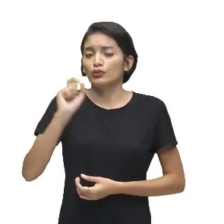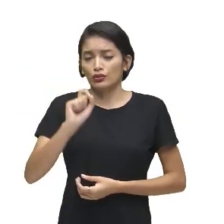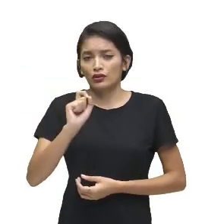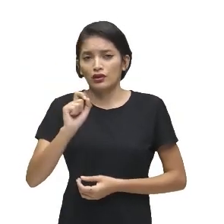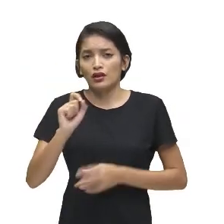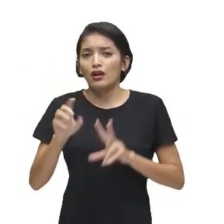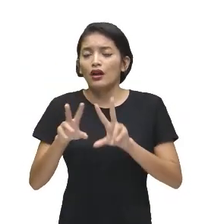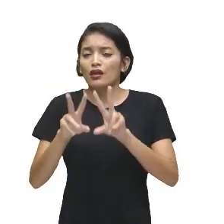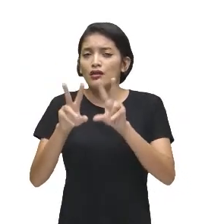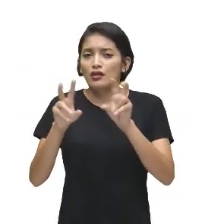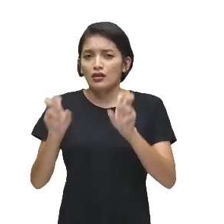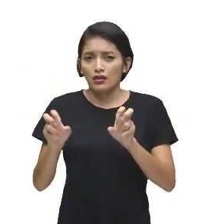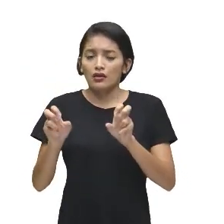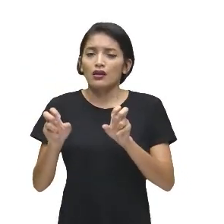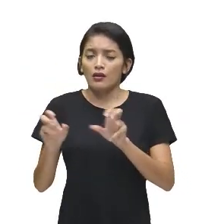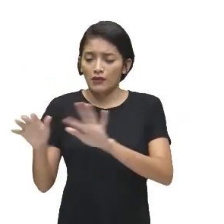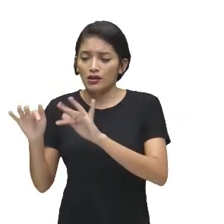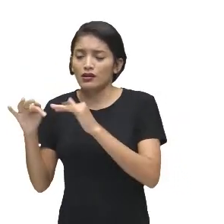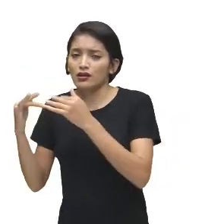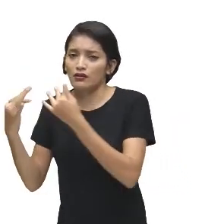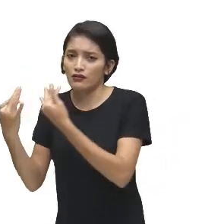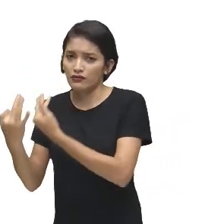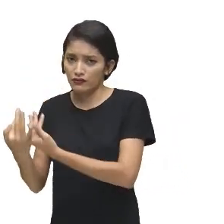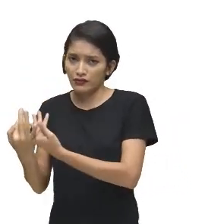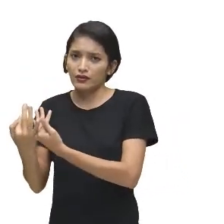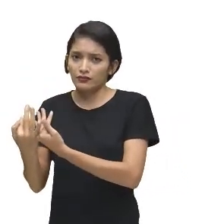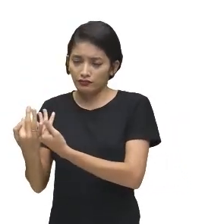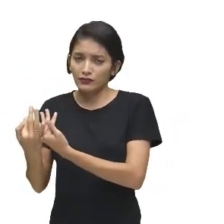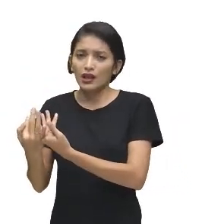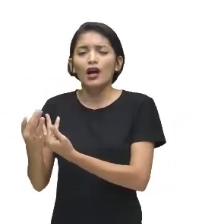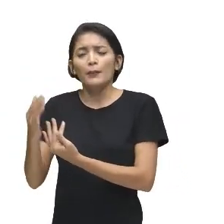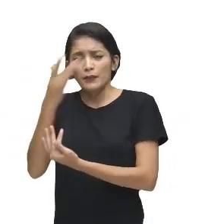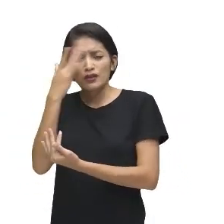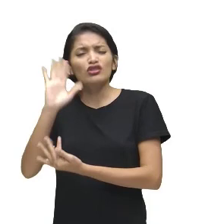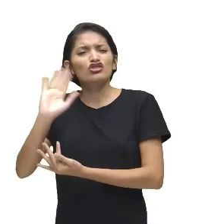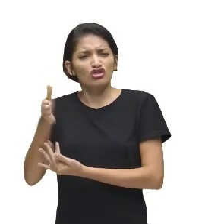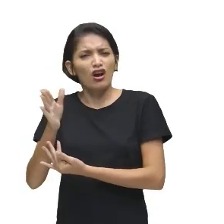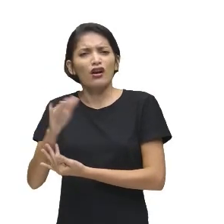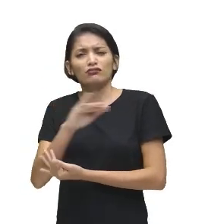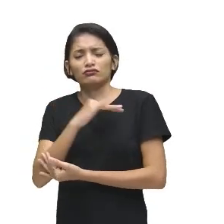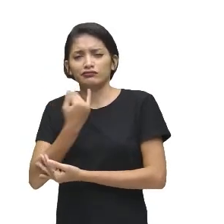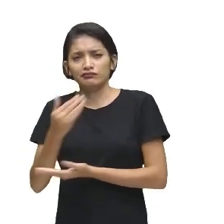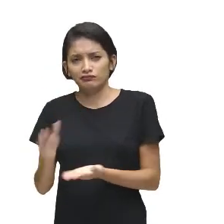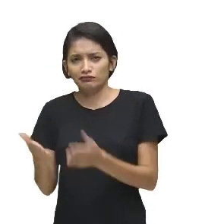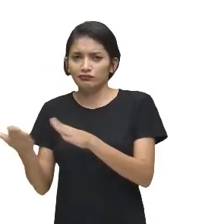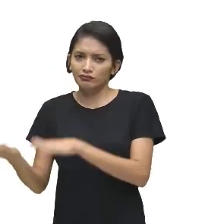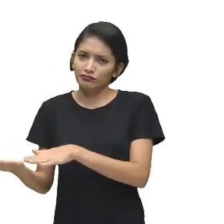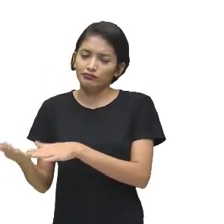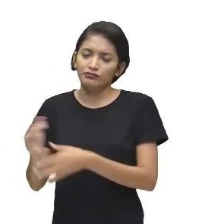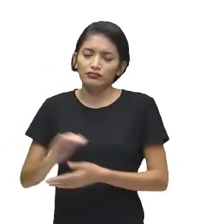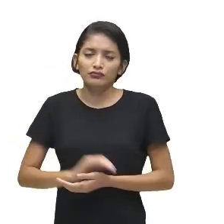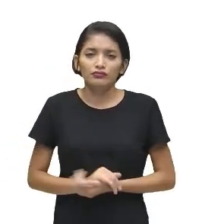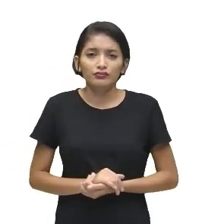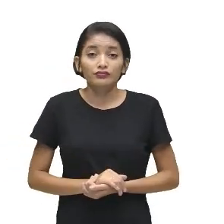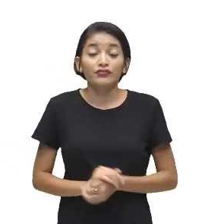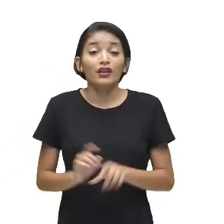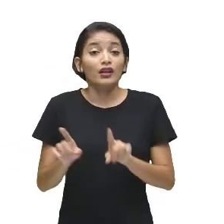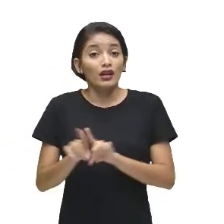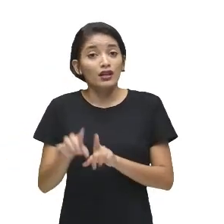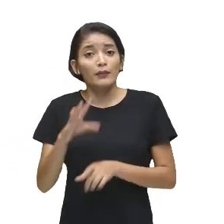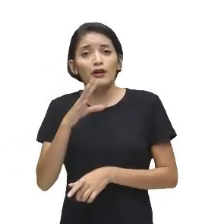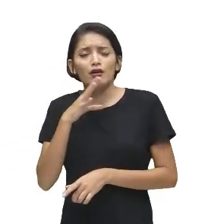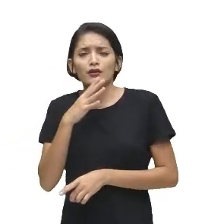relação aos parentes, a memória daqueles que já se foram, né? E do conhecimento